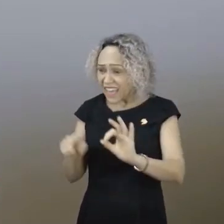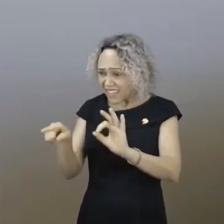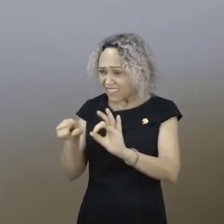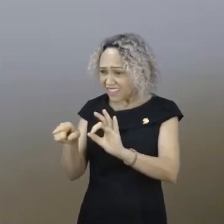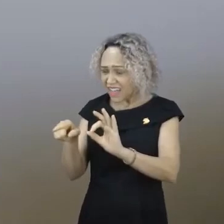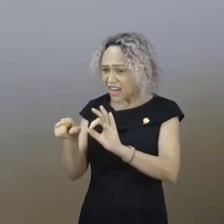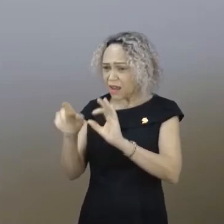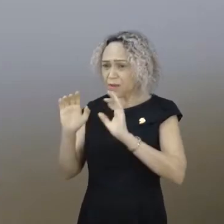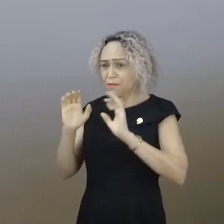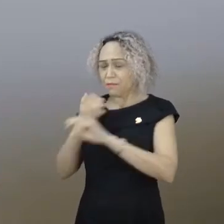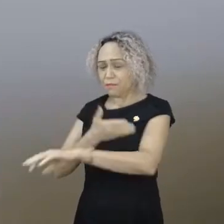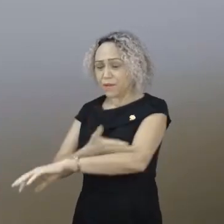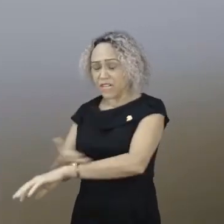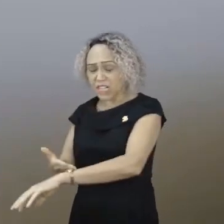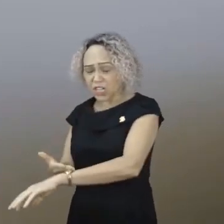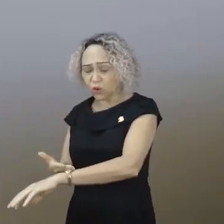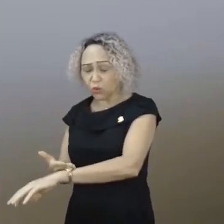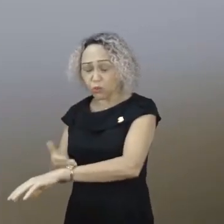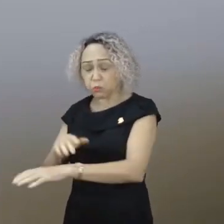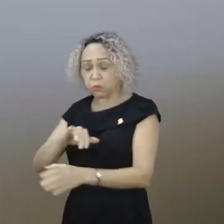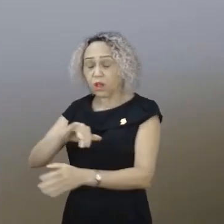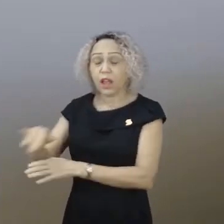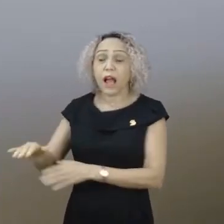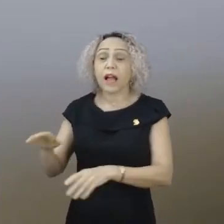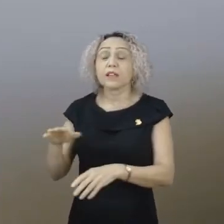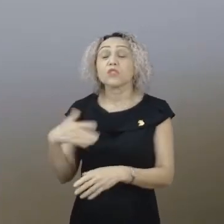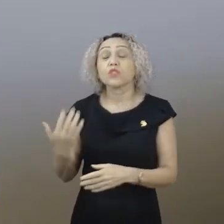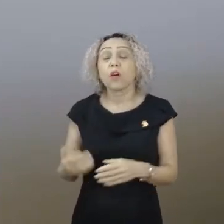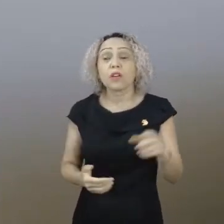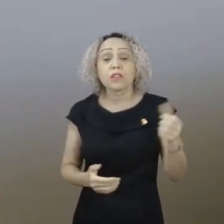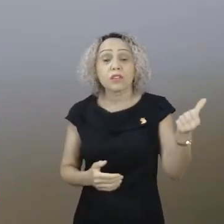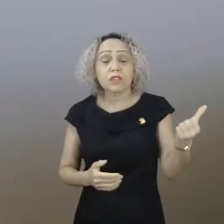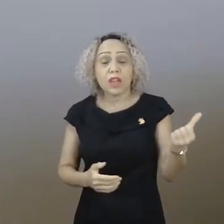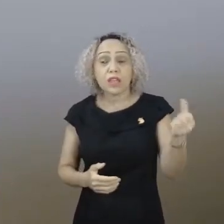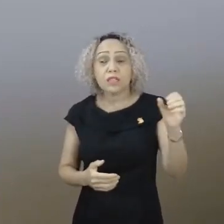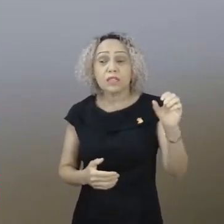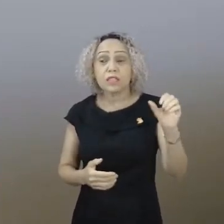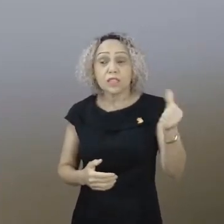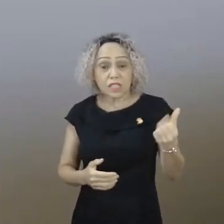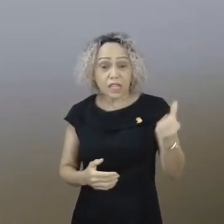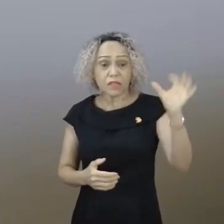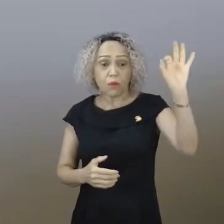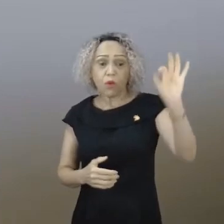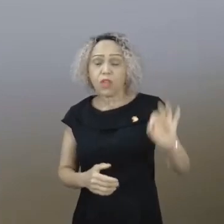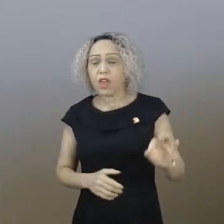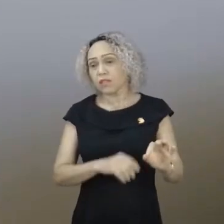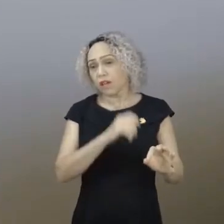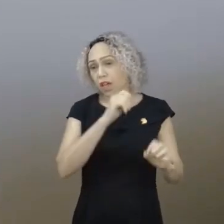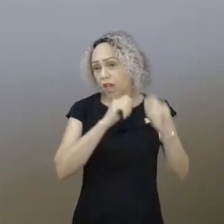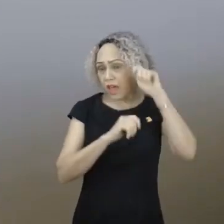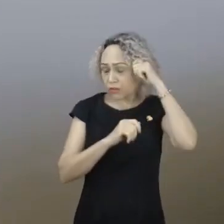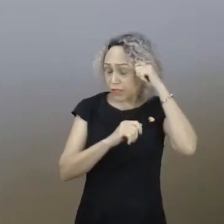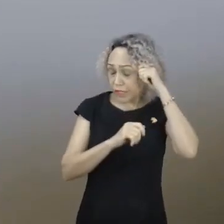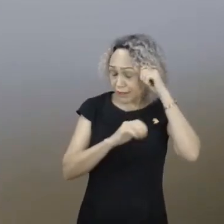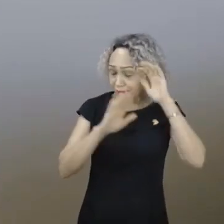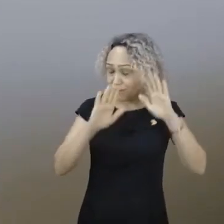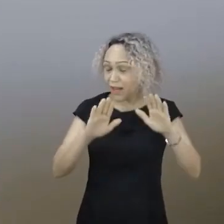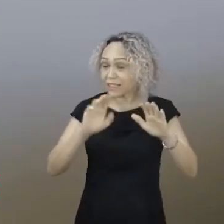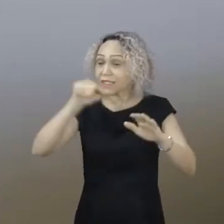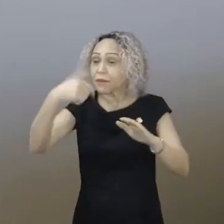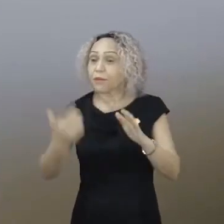estudantes negros. Hoje, graças a essa política de cotas, mudou a cor, mudou